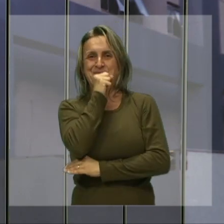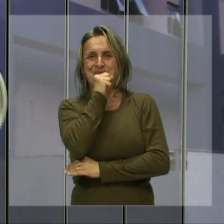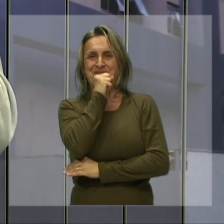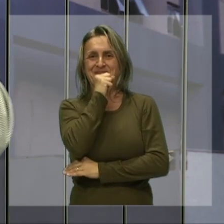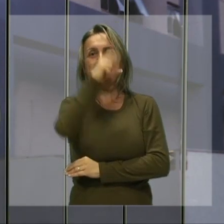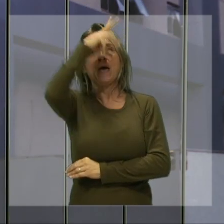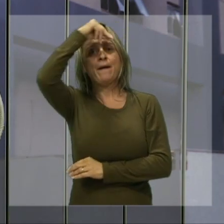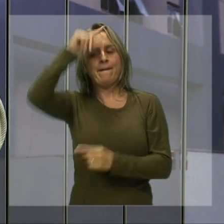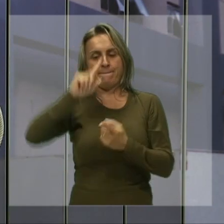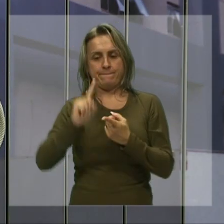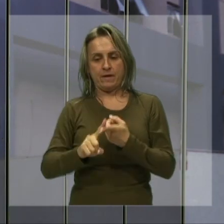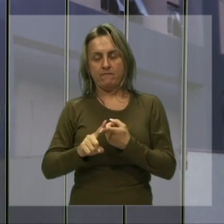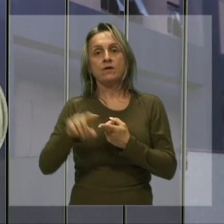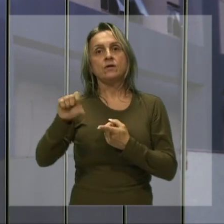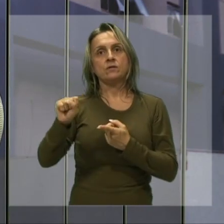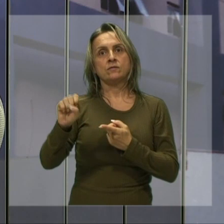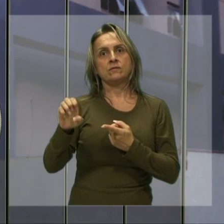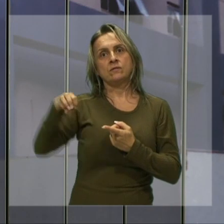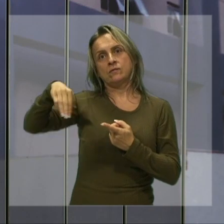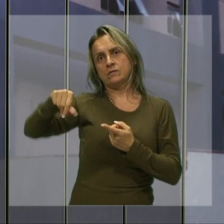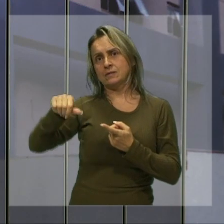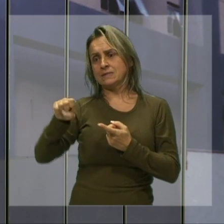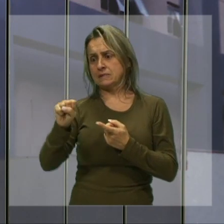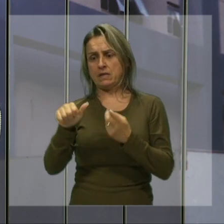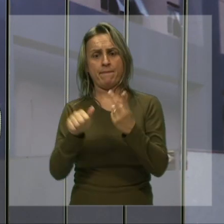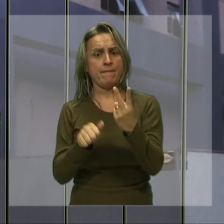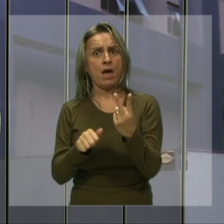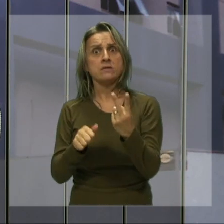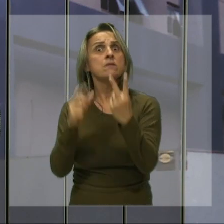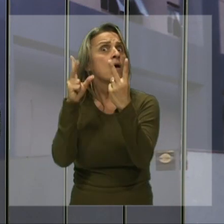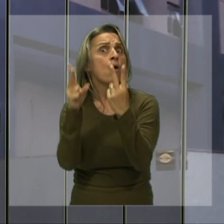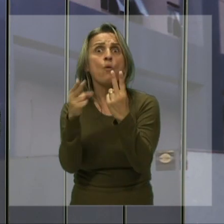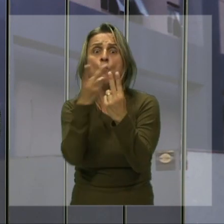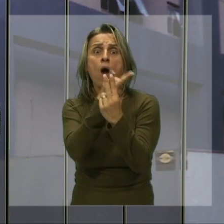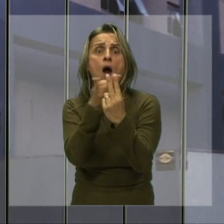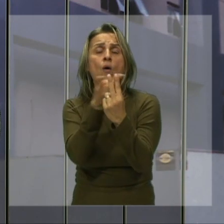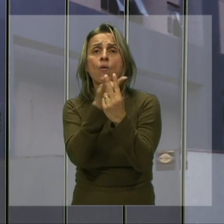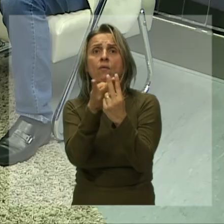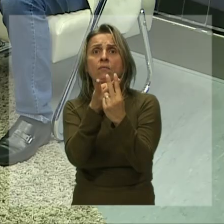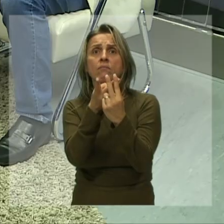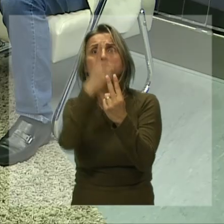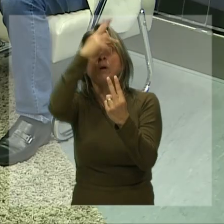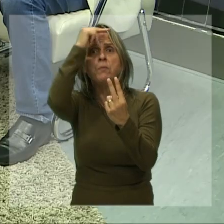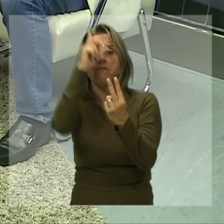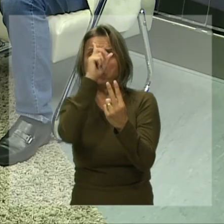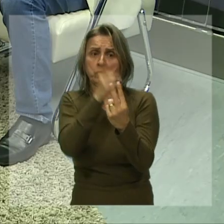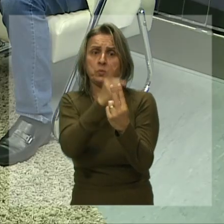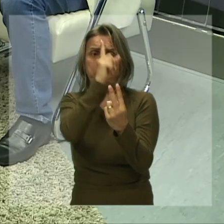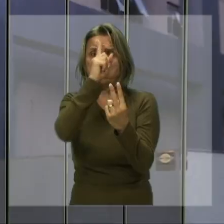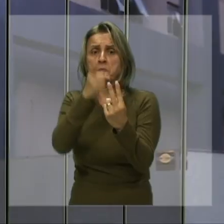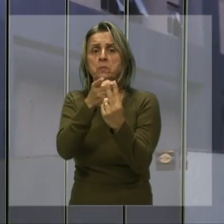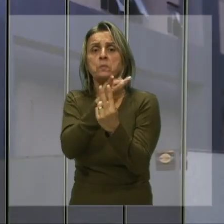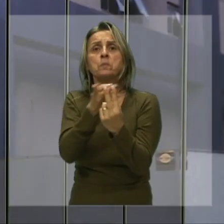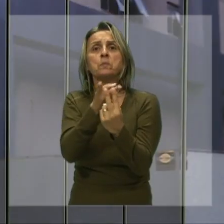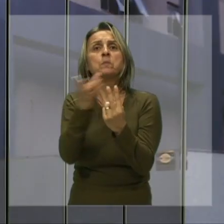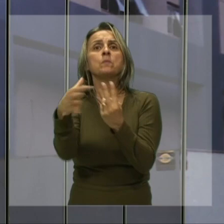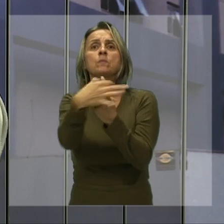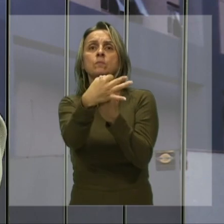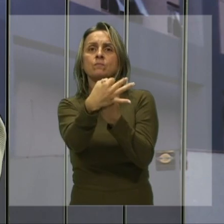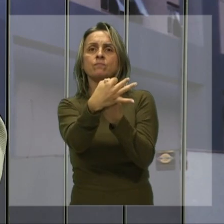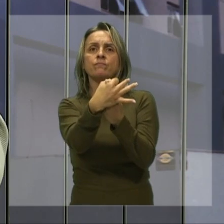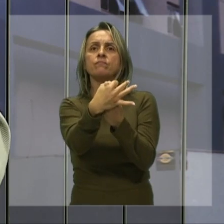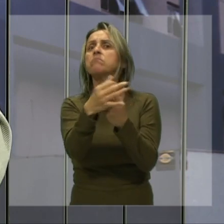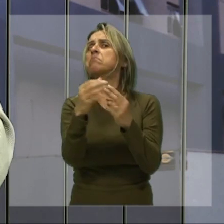Semasa, que é tudo a mesma coisa, prefeitura e Semasa é tudo nomeado pelo prefeito, né? Eles